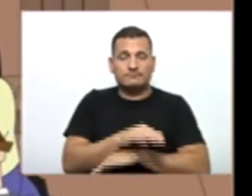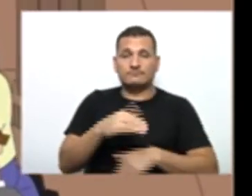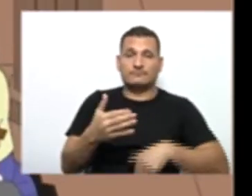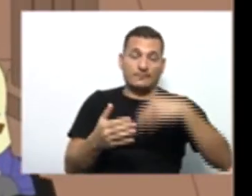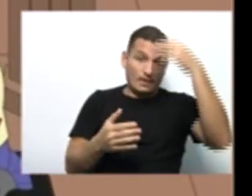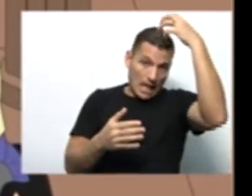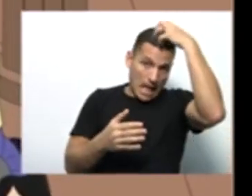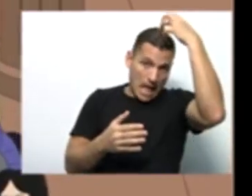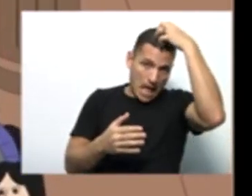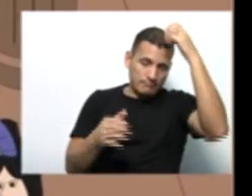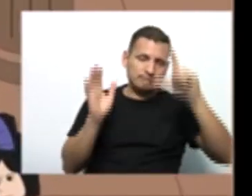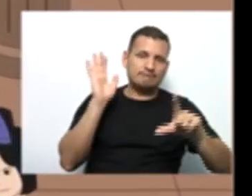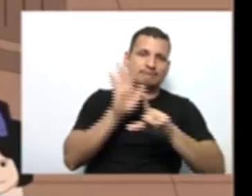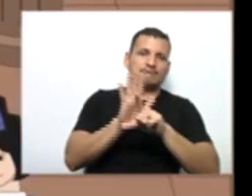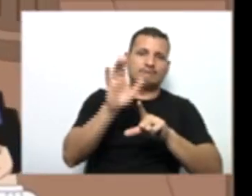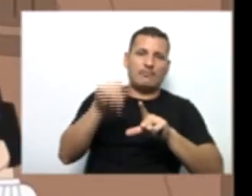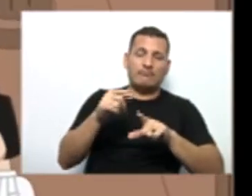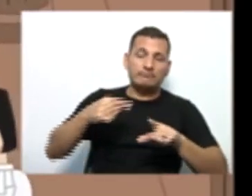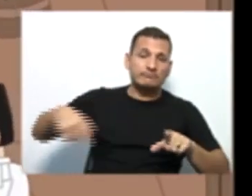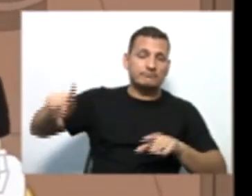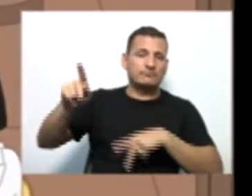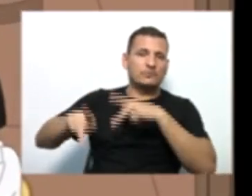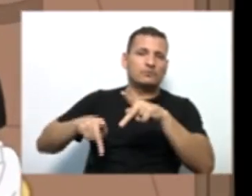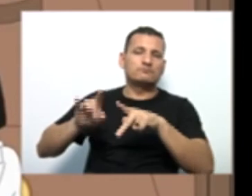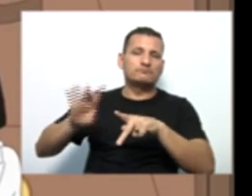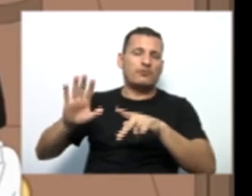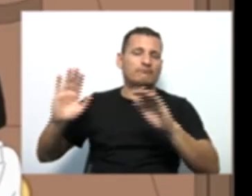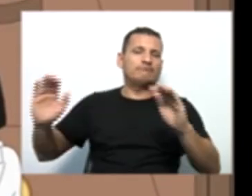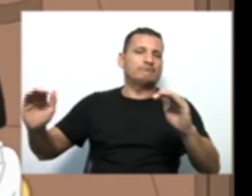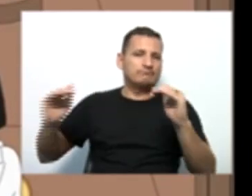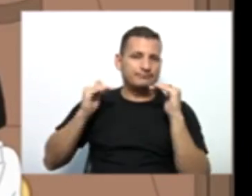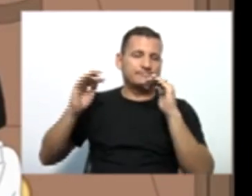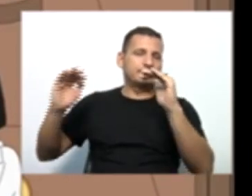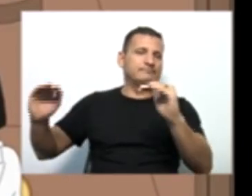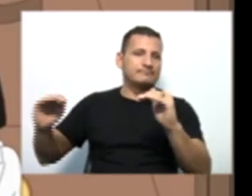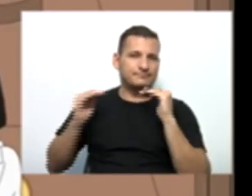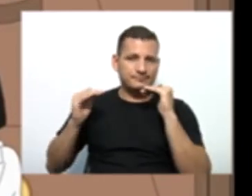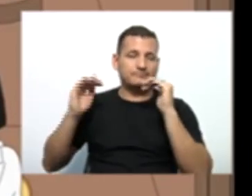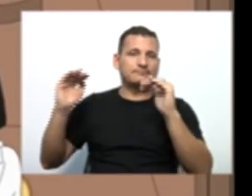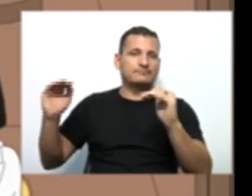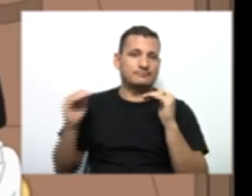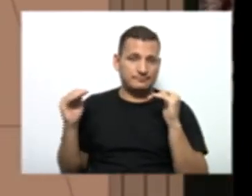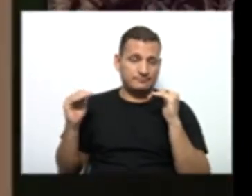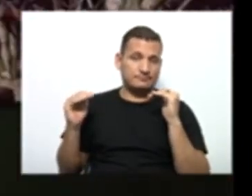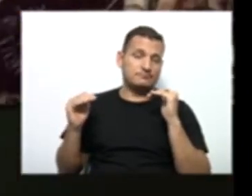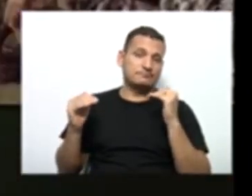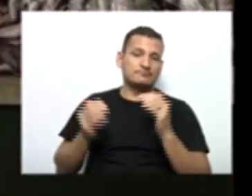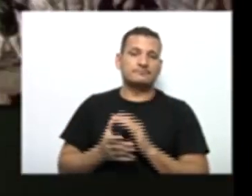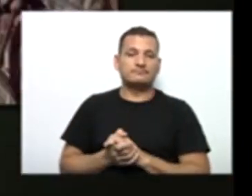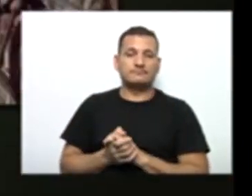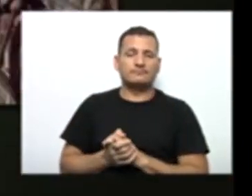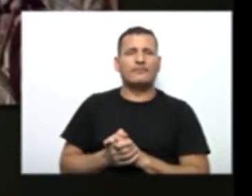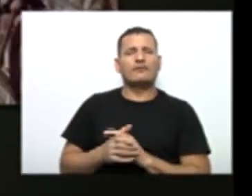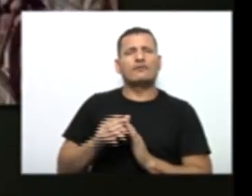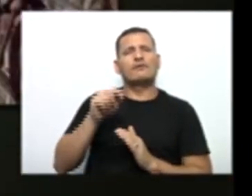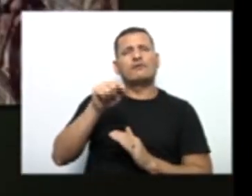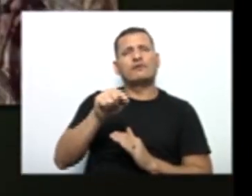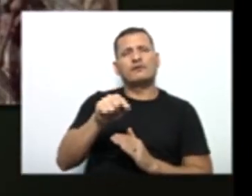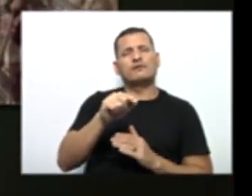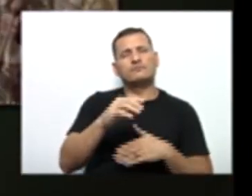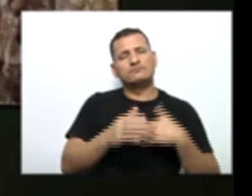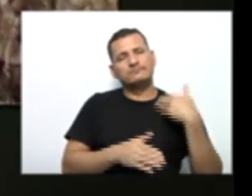de governo, a relação entre governante e governados era totalmente desigual. Os governados eram apenas